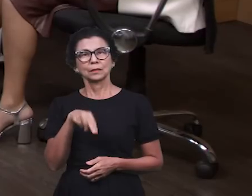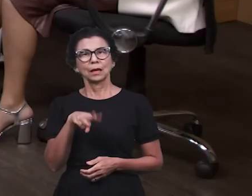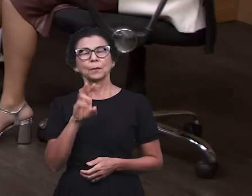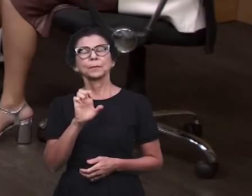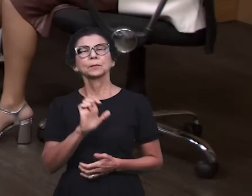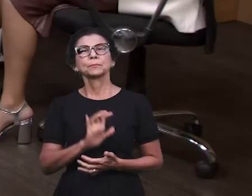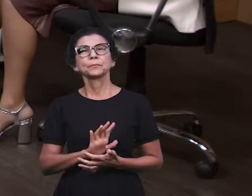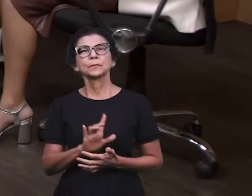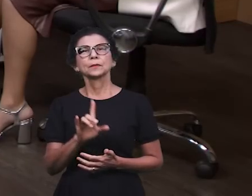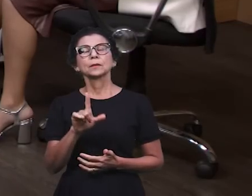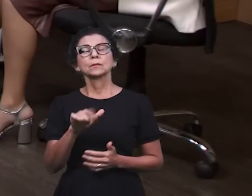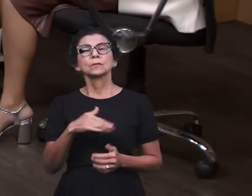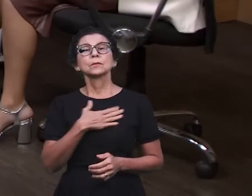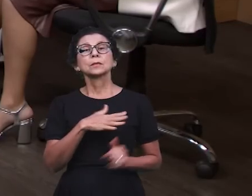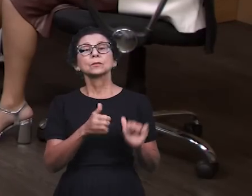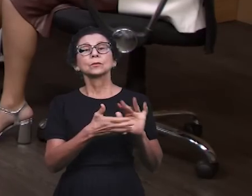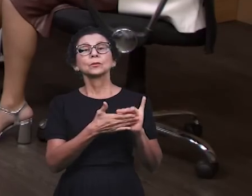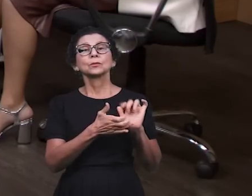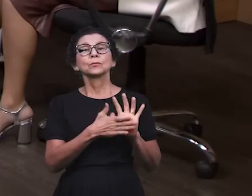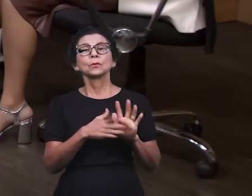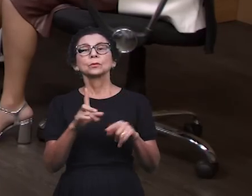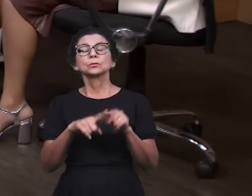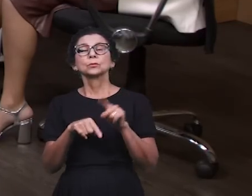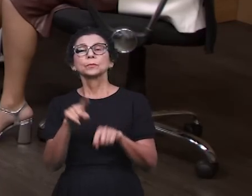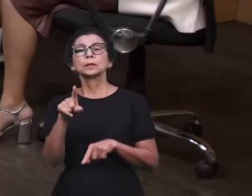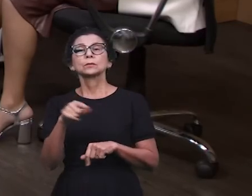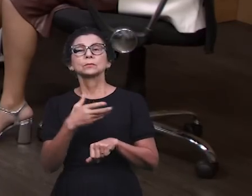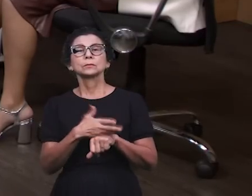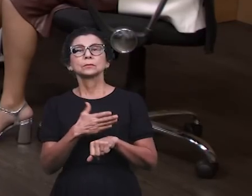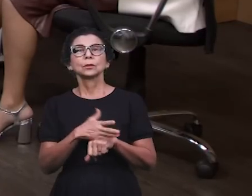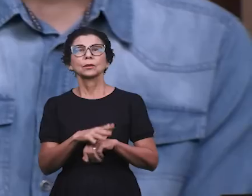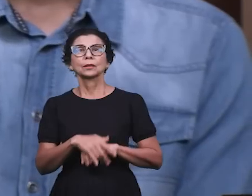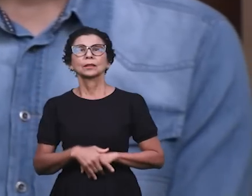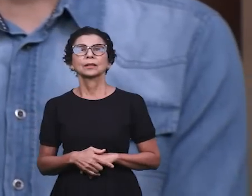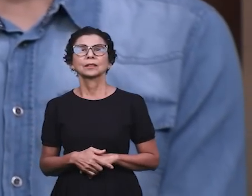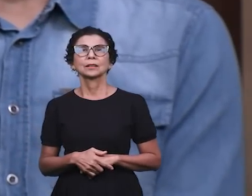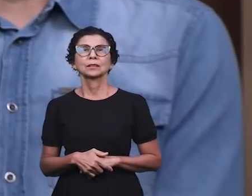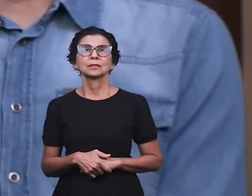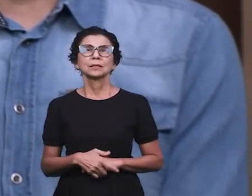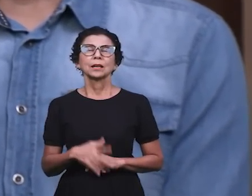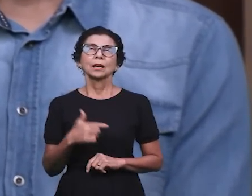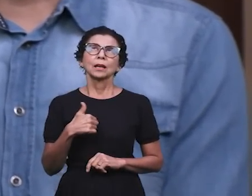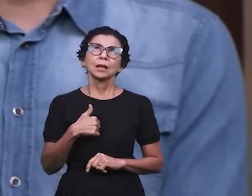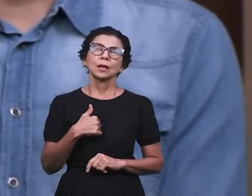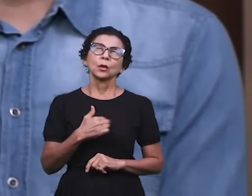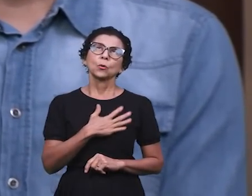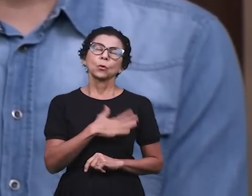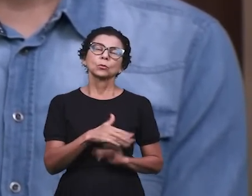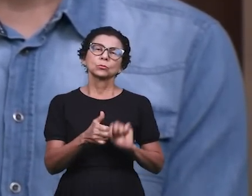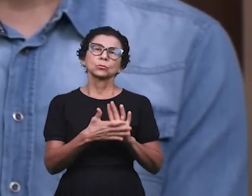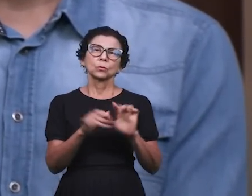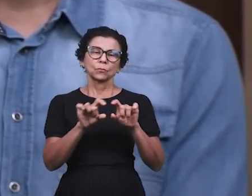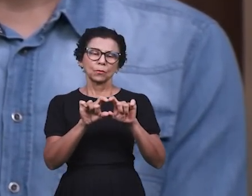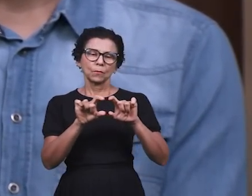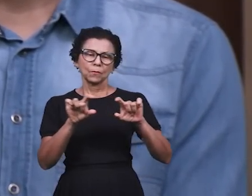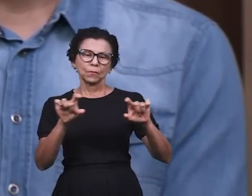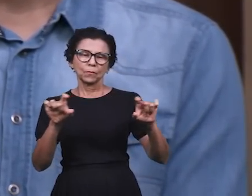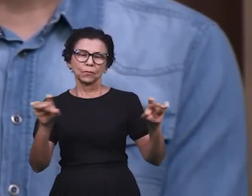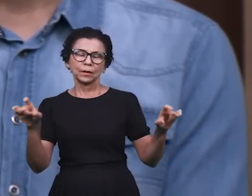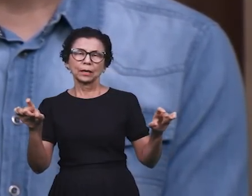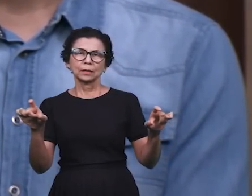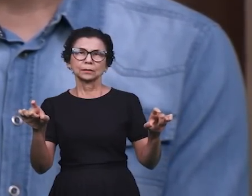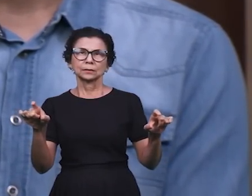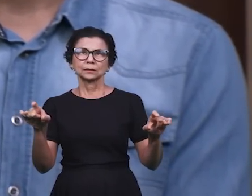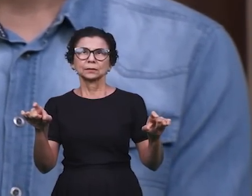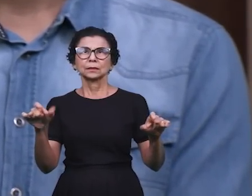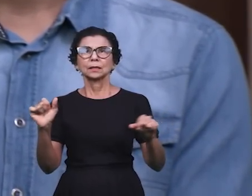instrumento você toca. A paz do Senhor a todos. O louvor que eu gosto é Nossa Gratidão. Acho um louvor que é muito lindo, toca